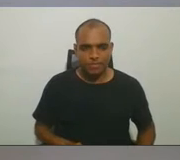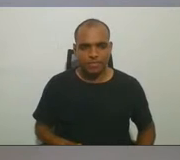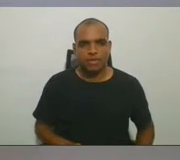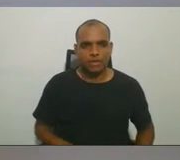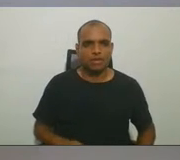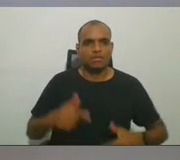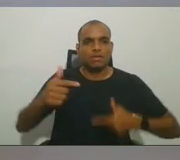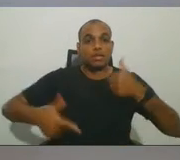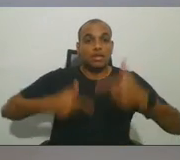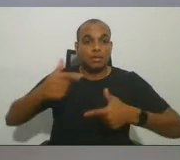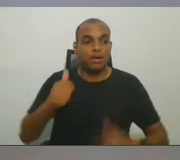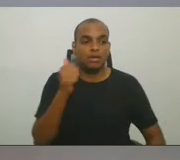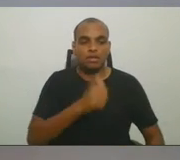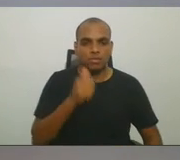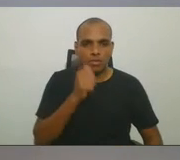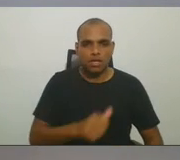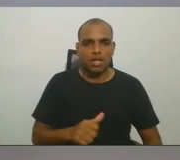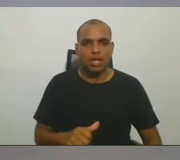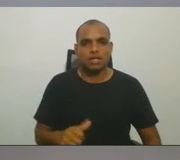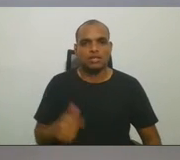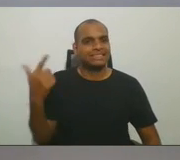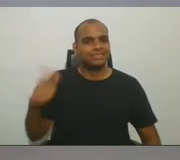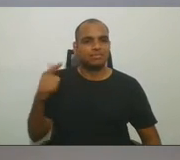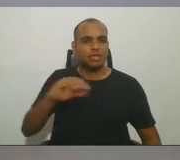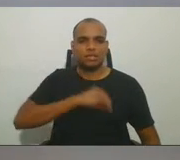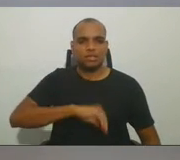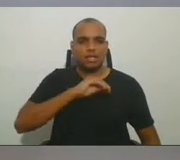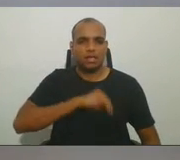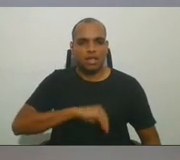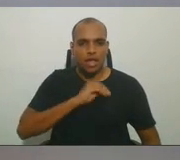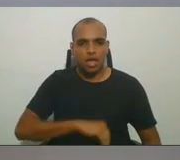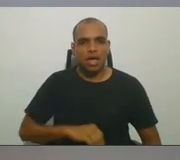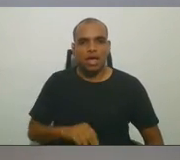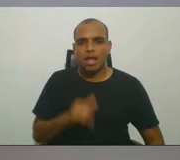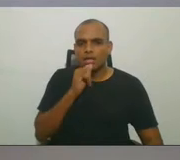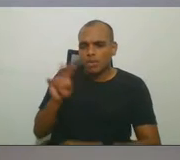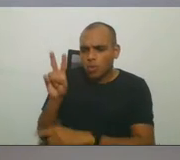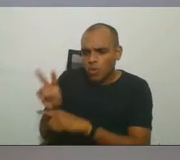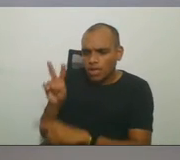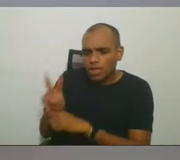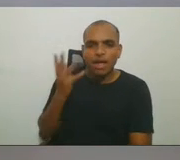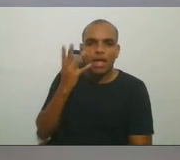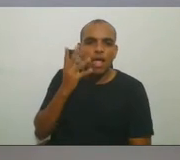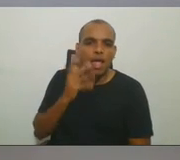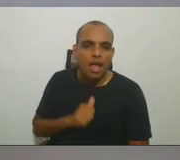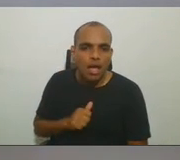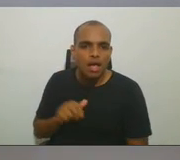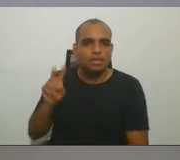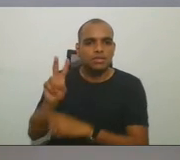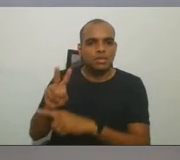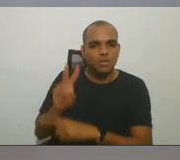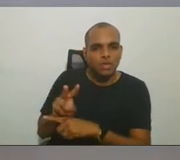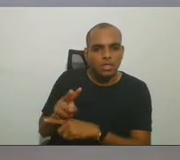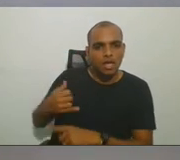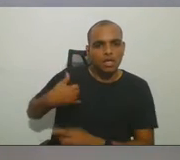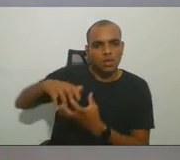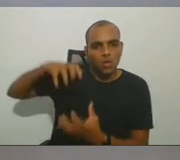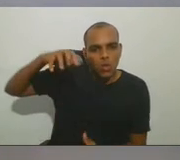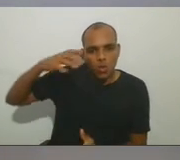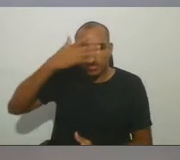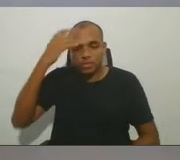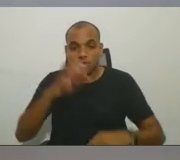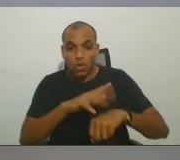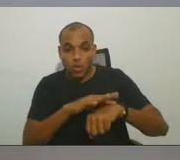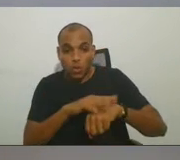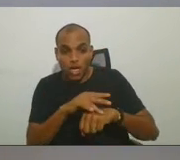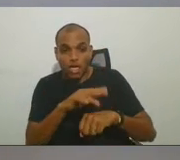das mulheres de cuidados não remunerados, né, ou seja, cuidar de crianças, de idosos, de enfermos,